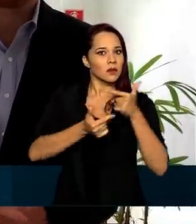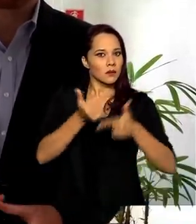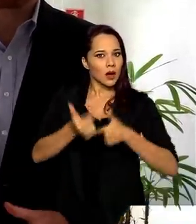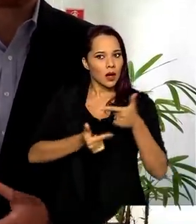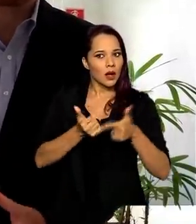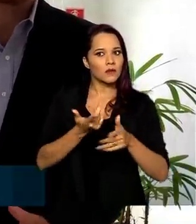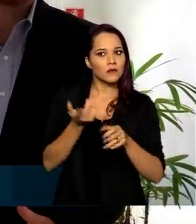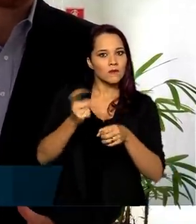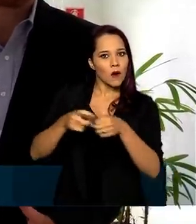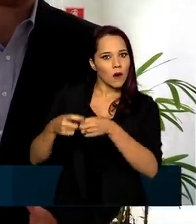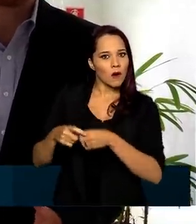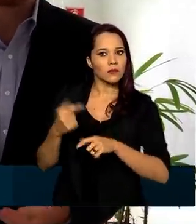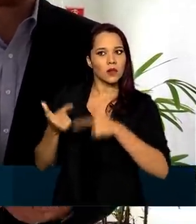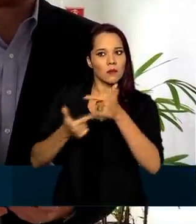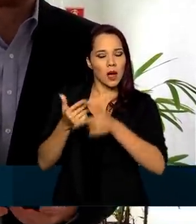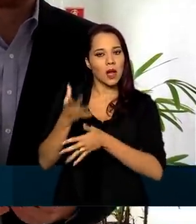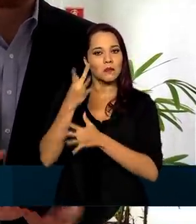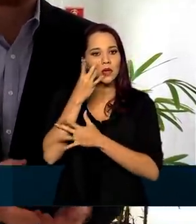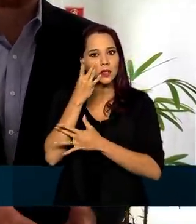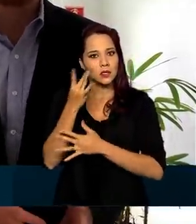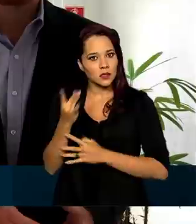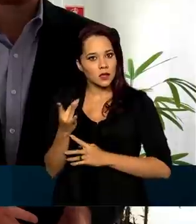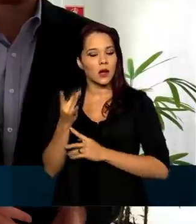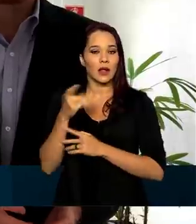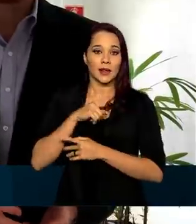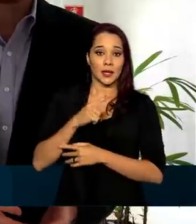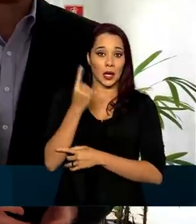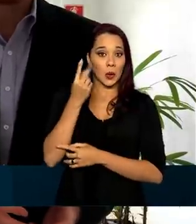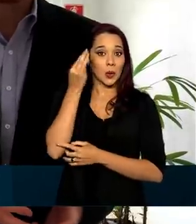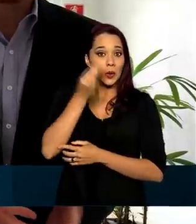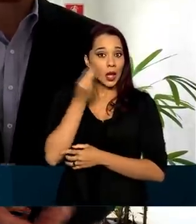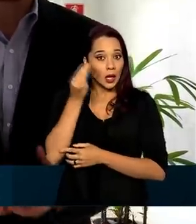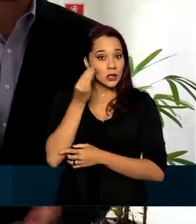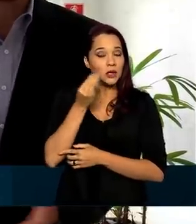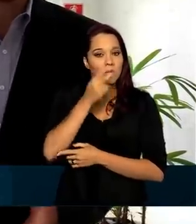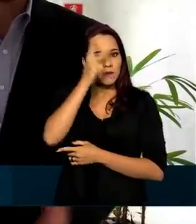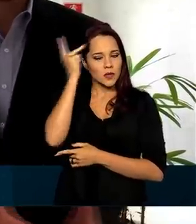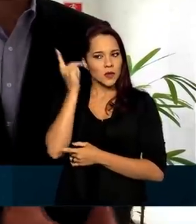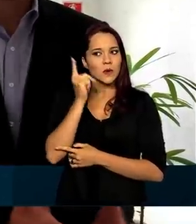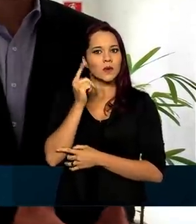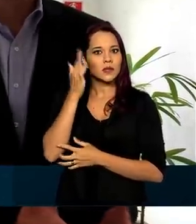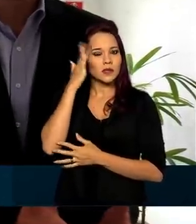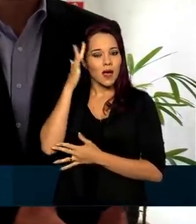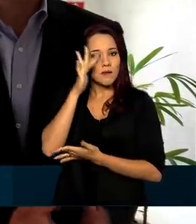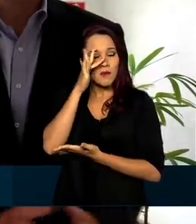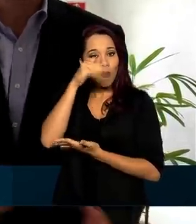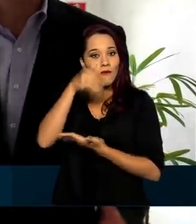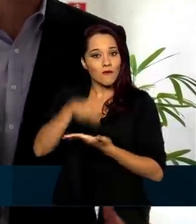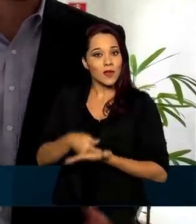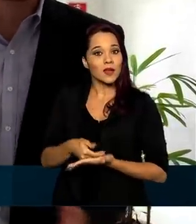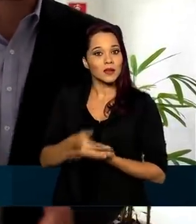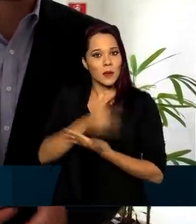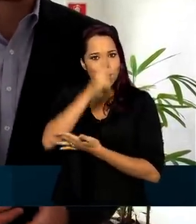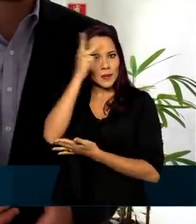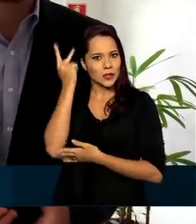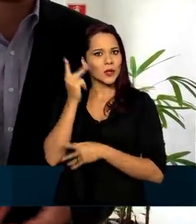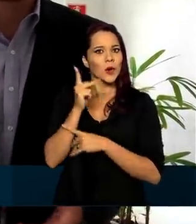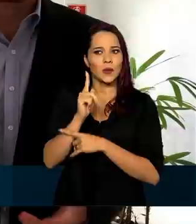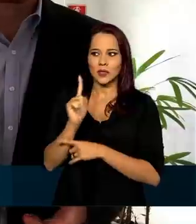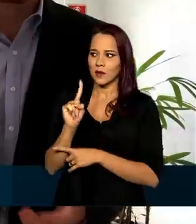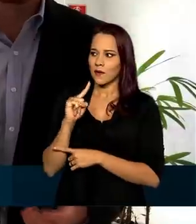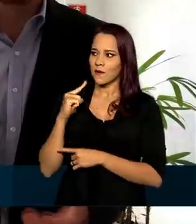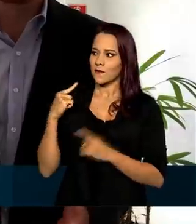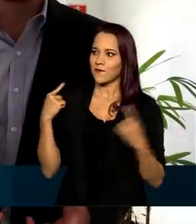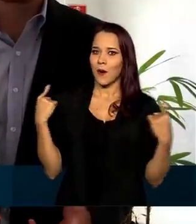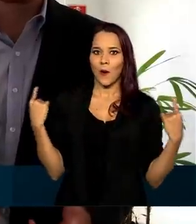atividades presenciais, ter um teste em que você tenha uma confiança que as pessoas à sua volta